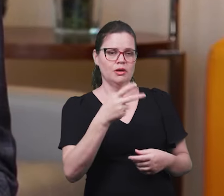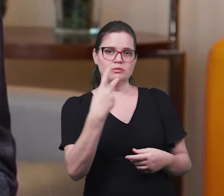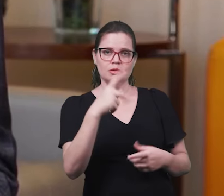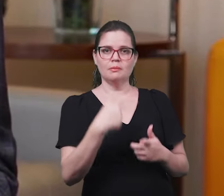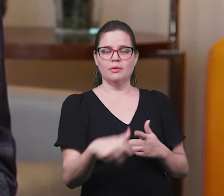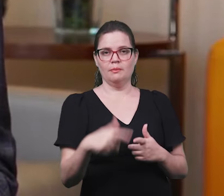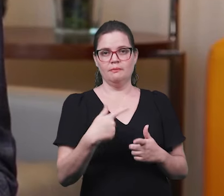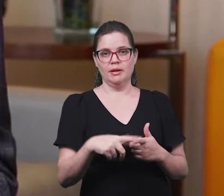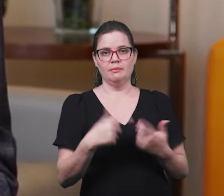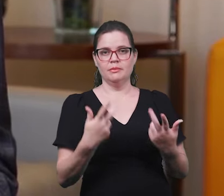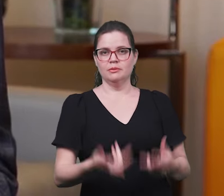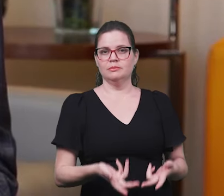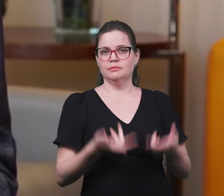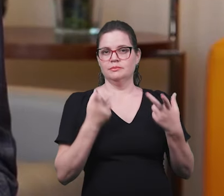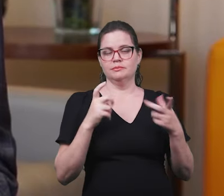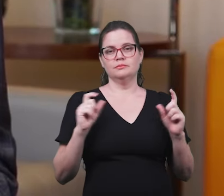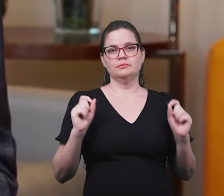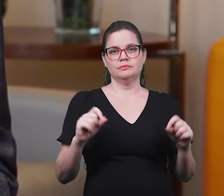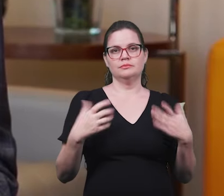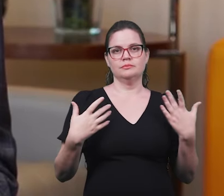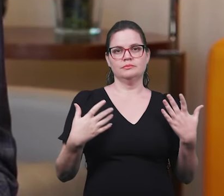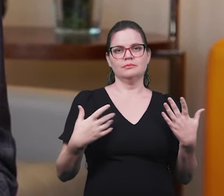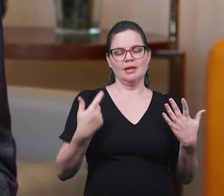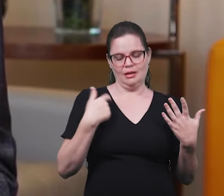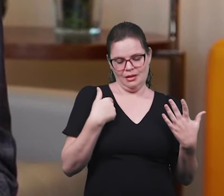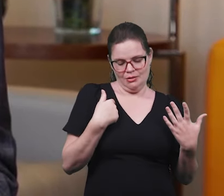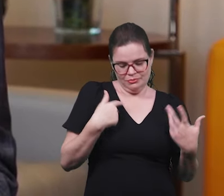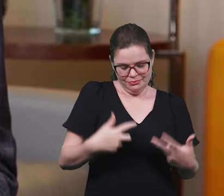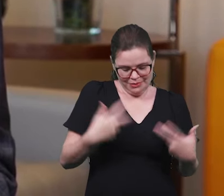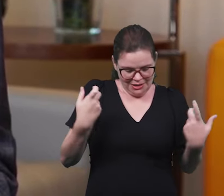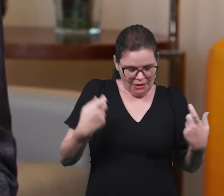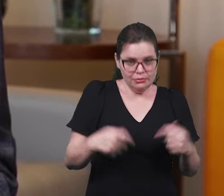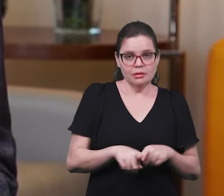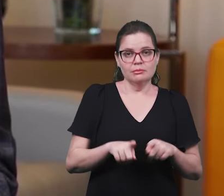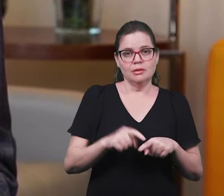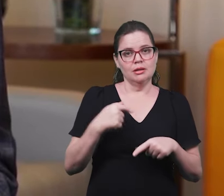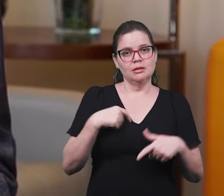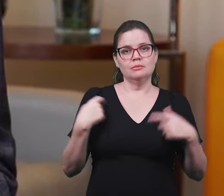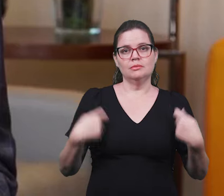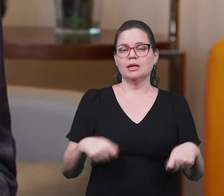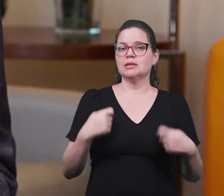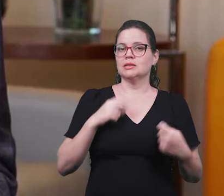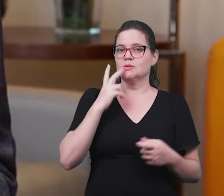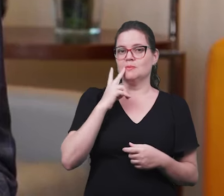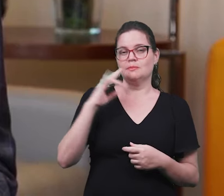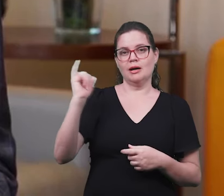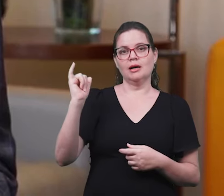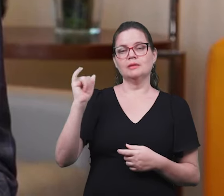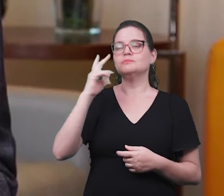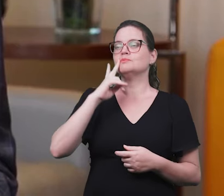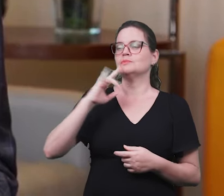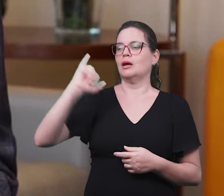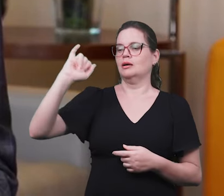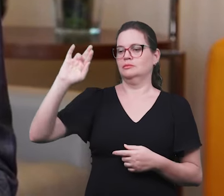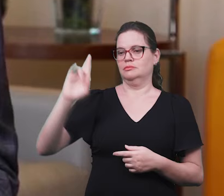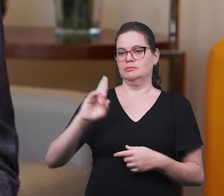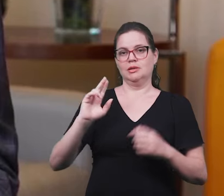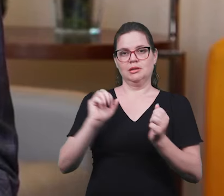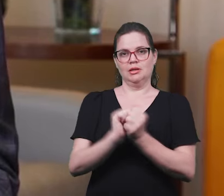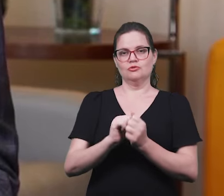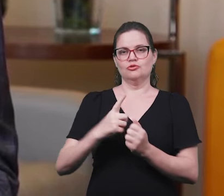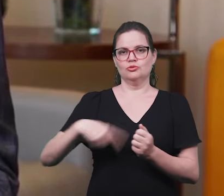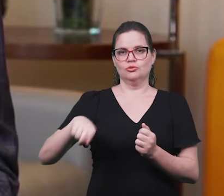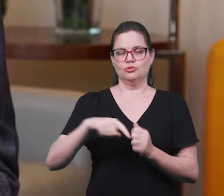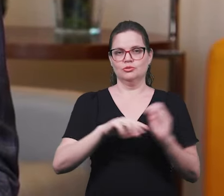e constata que ele precisa do Pai. O Pai precisa estar presente na vida dele. Glória